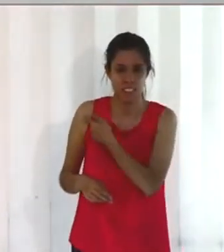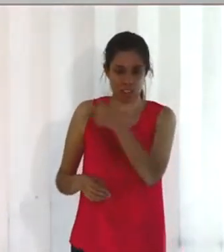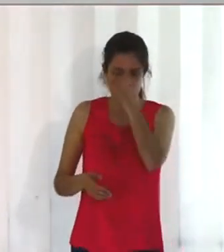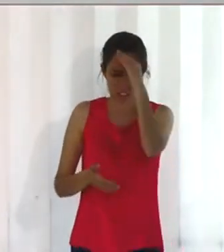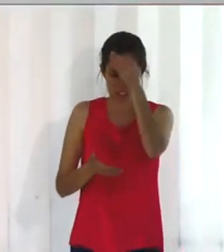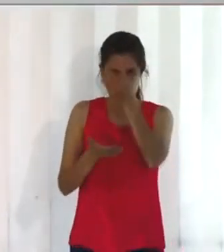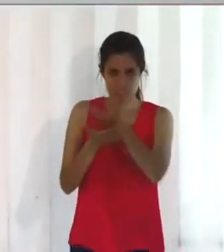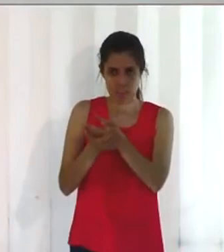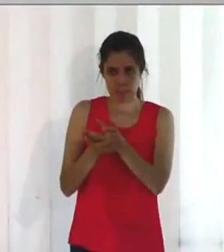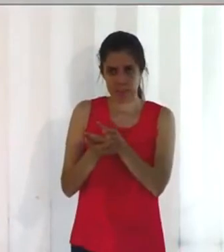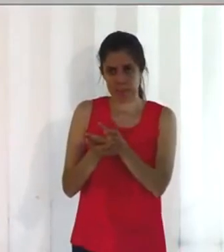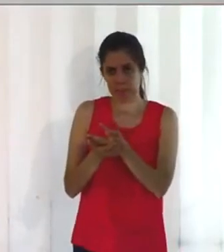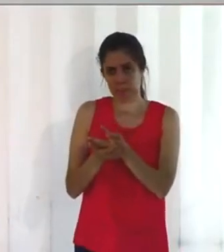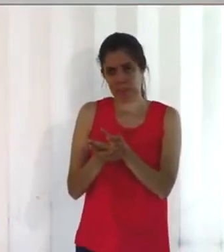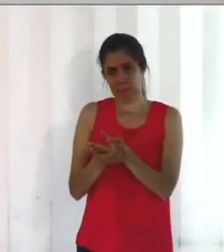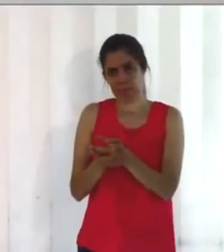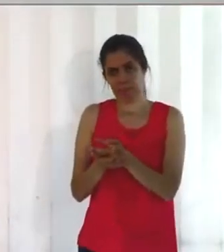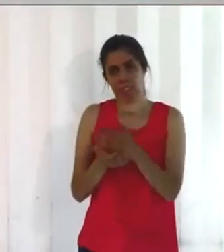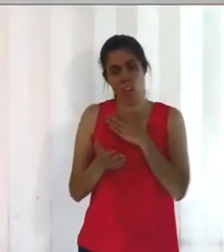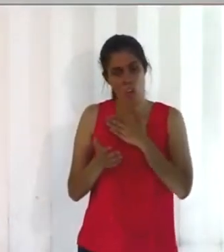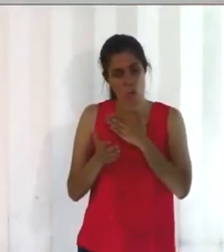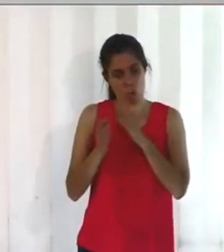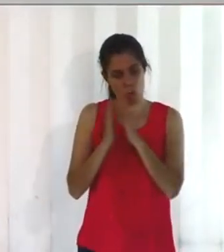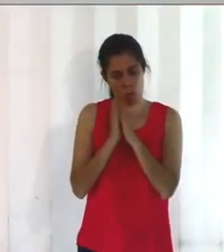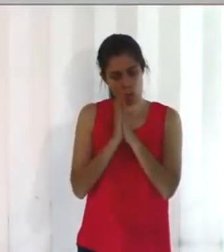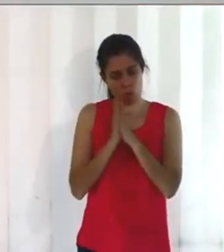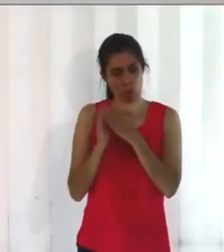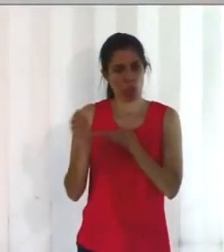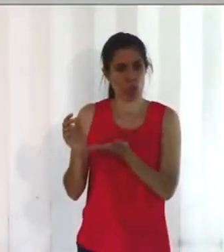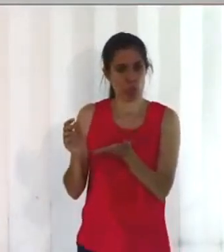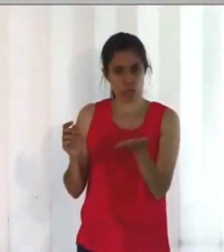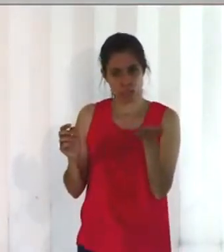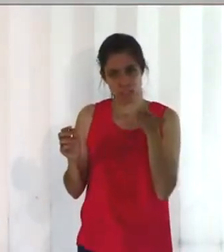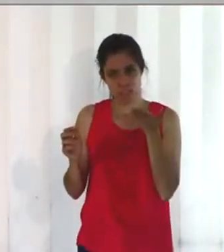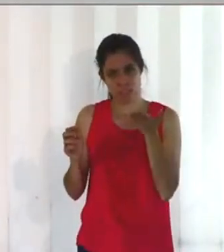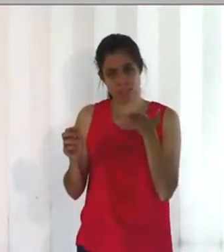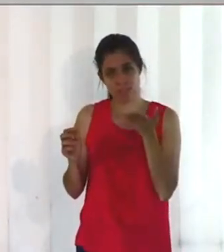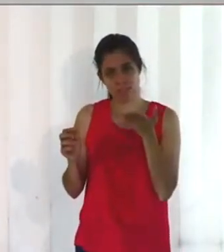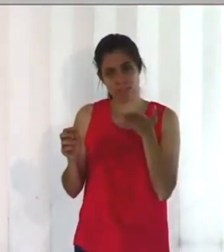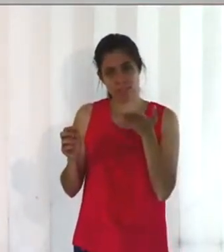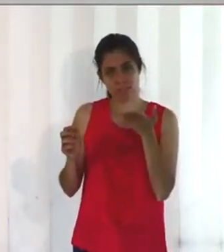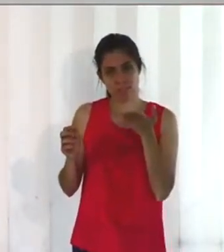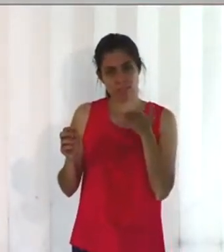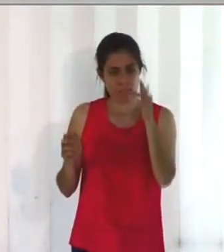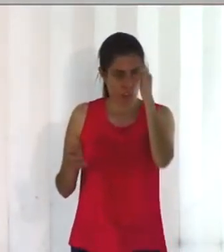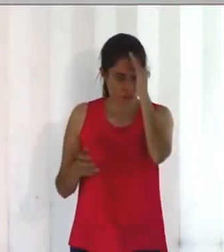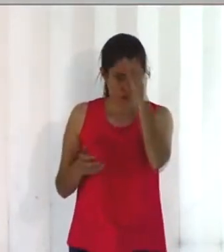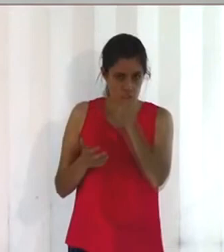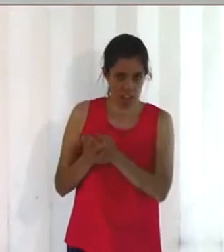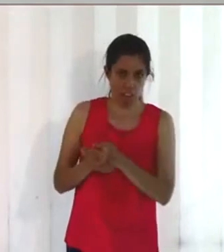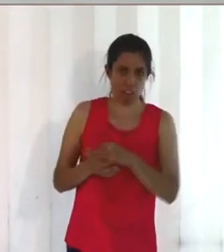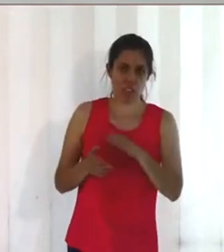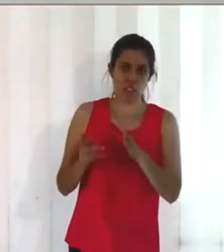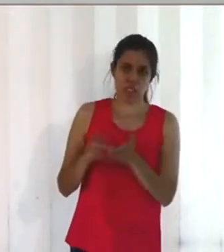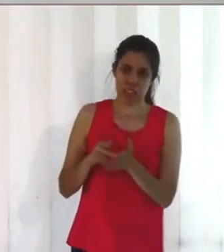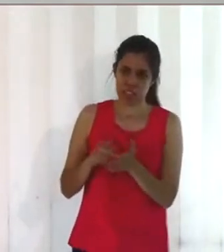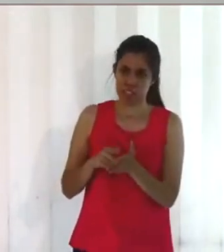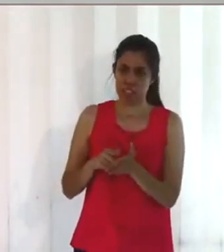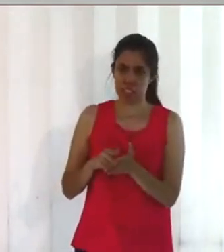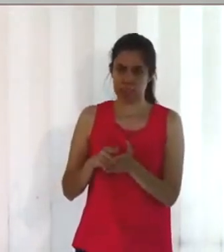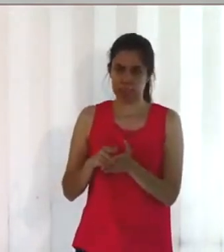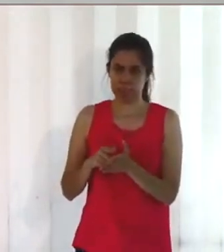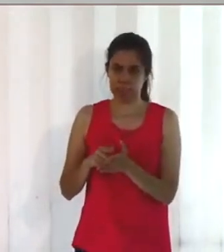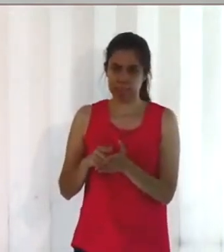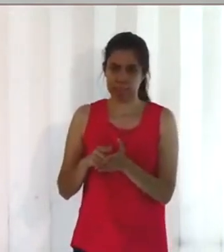fé? A minha oração é que você seja alguém que agrade a Deus com a sua fé. Mas há uns 2 domingos atrás,